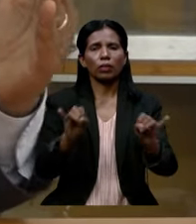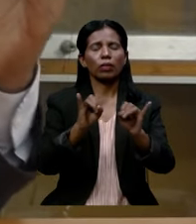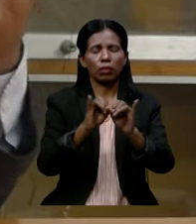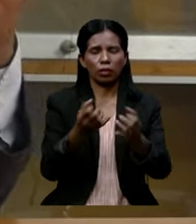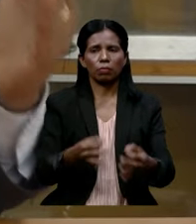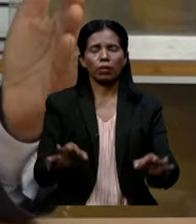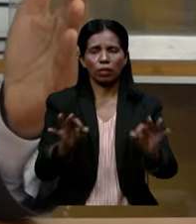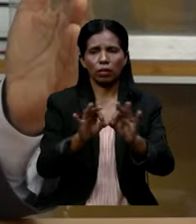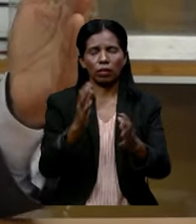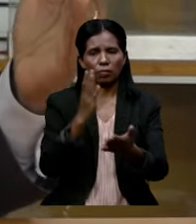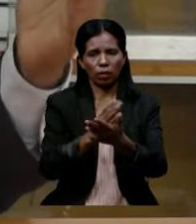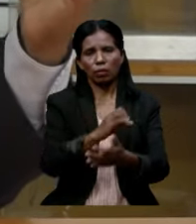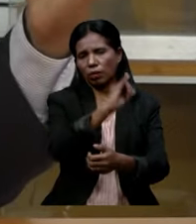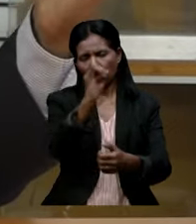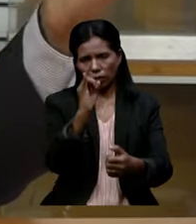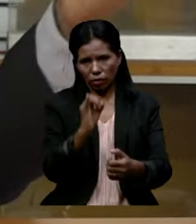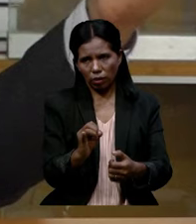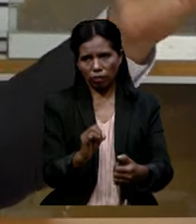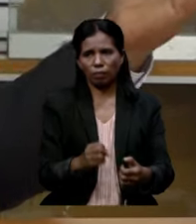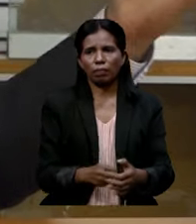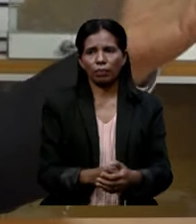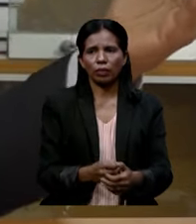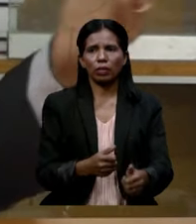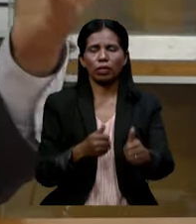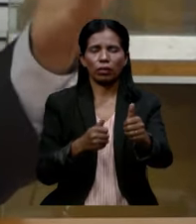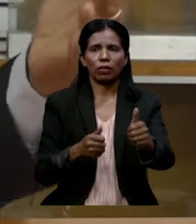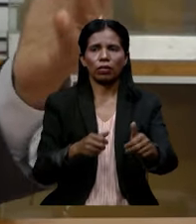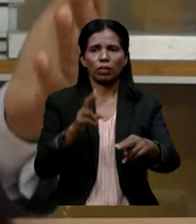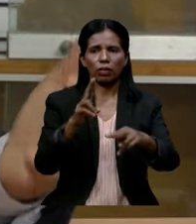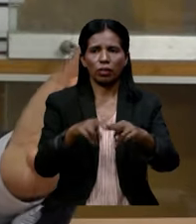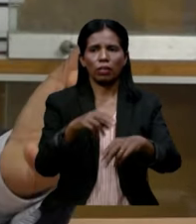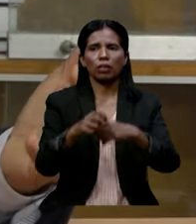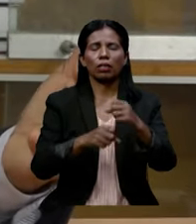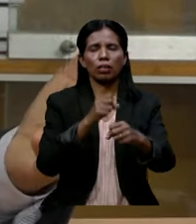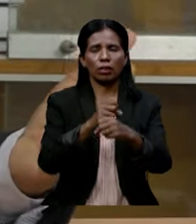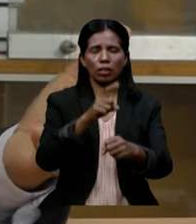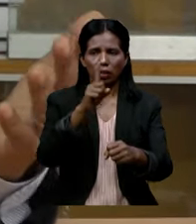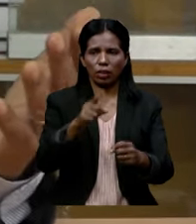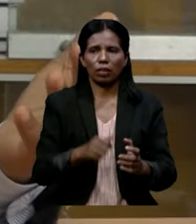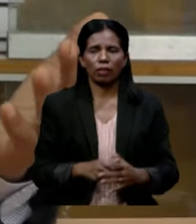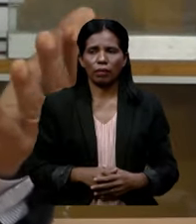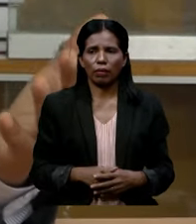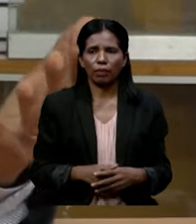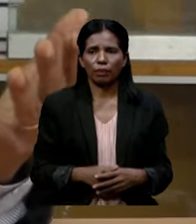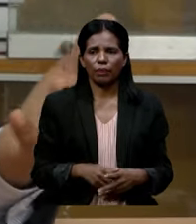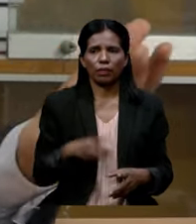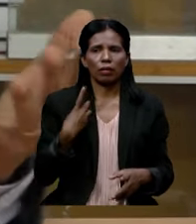prevenção ba investigação e turbilan hanesane e tina in de toma ne